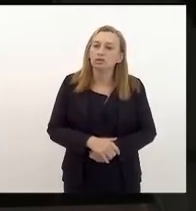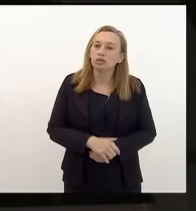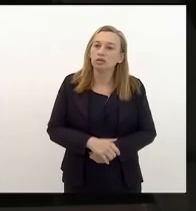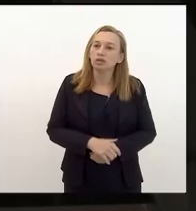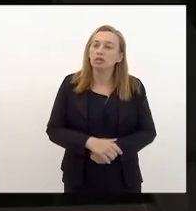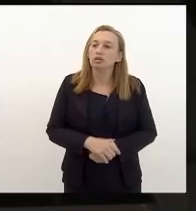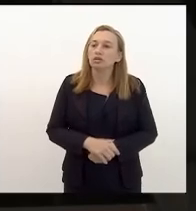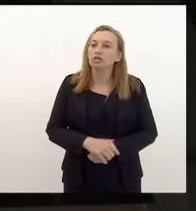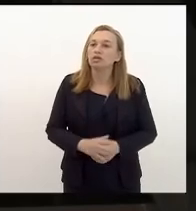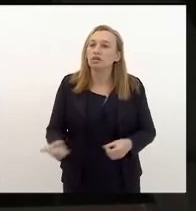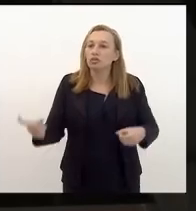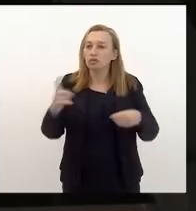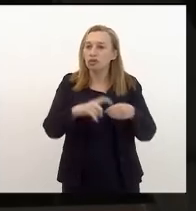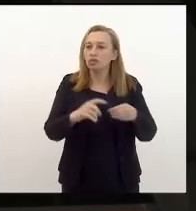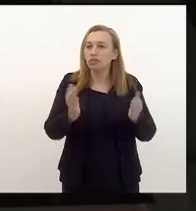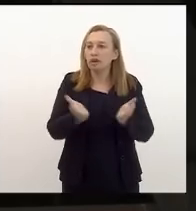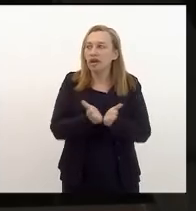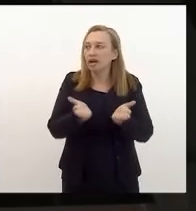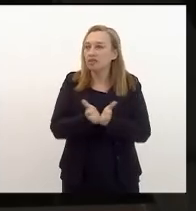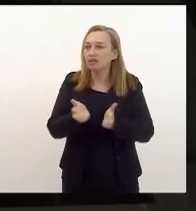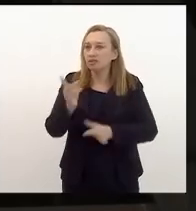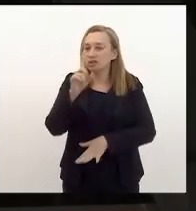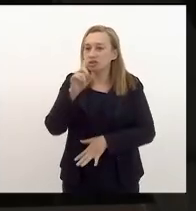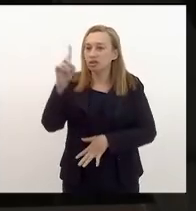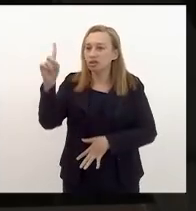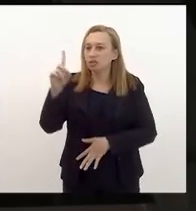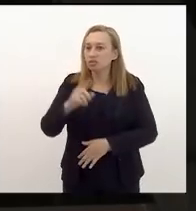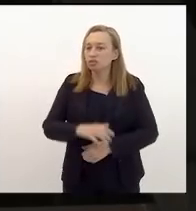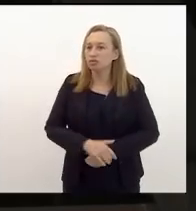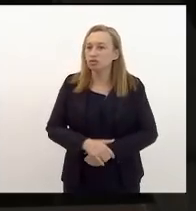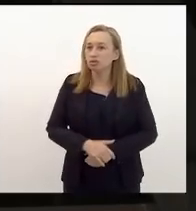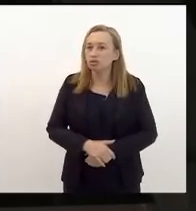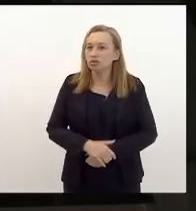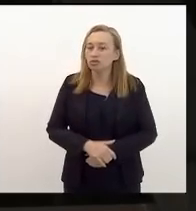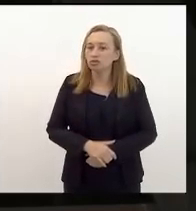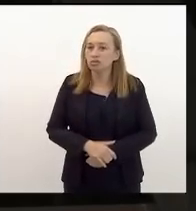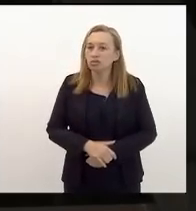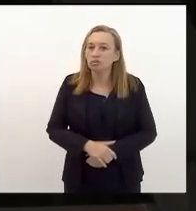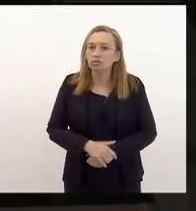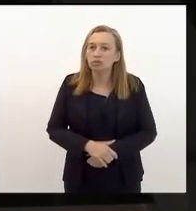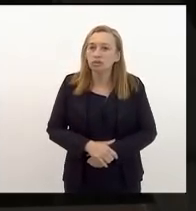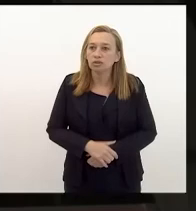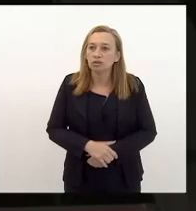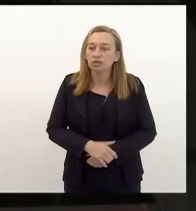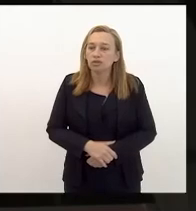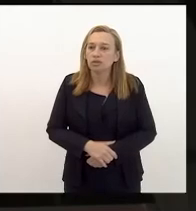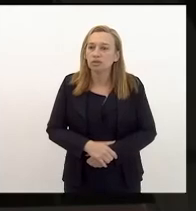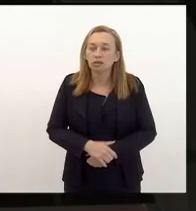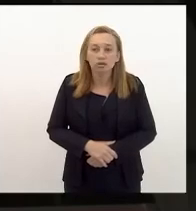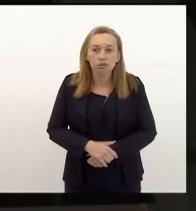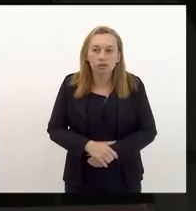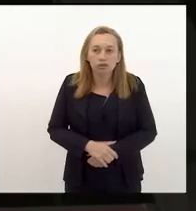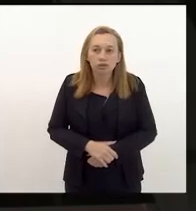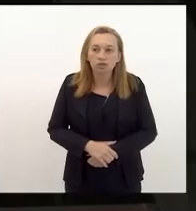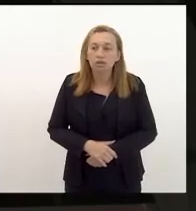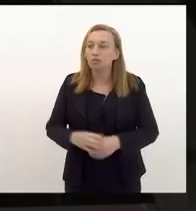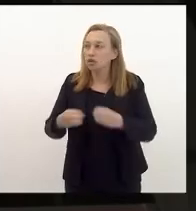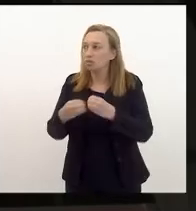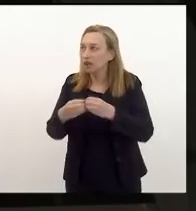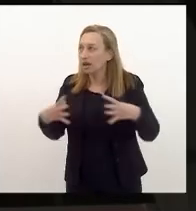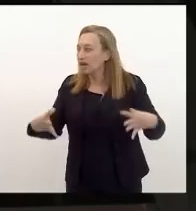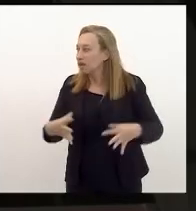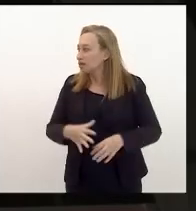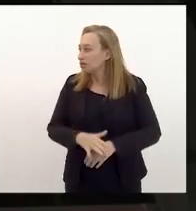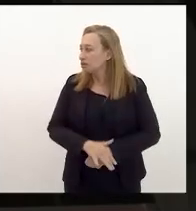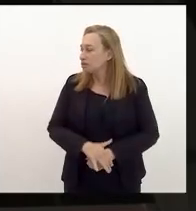a Bíblia, uma volta à oração, uma volta a pedir a Deus pelo milagre